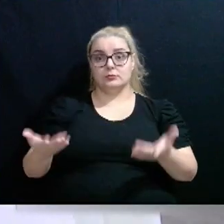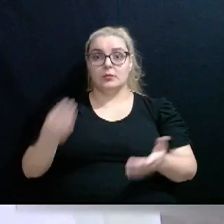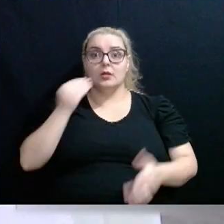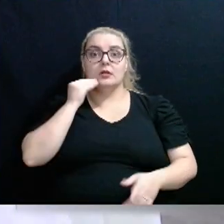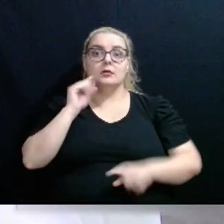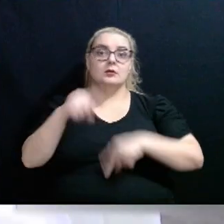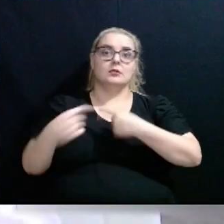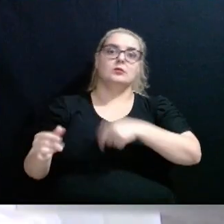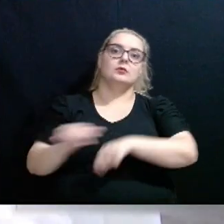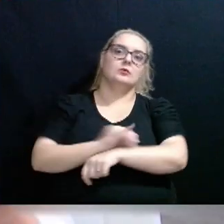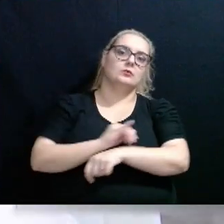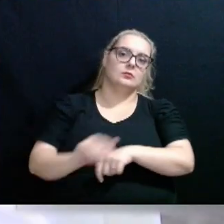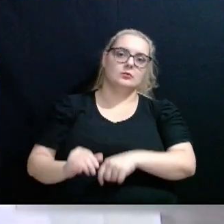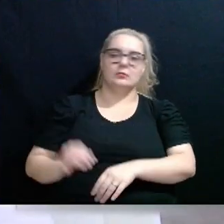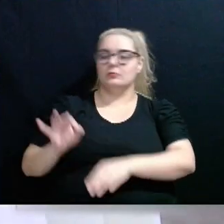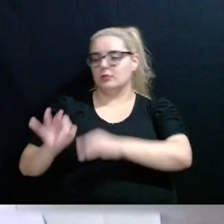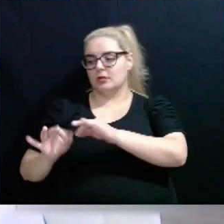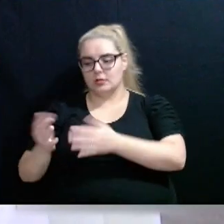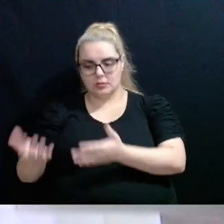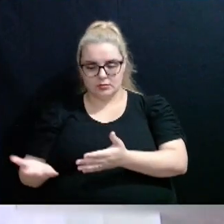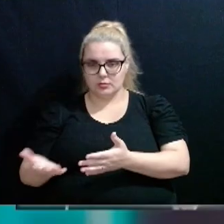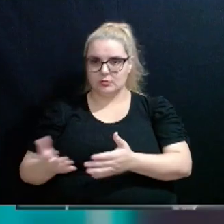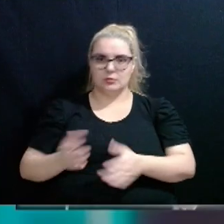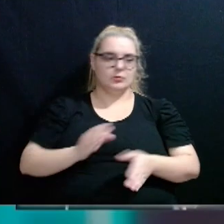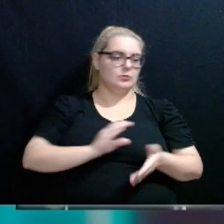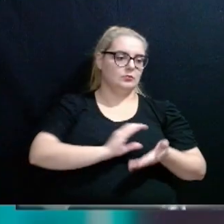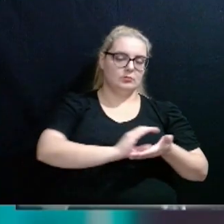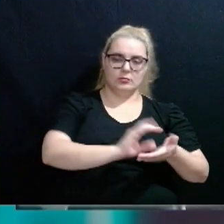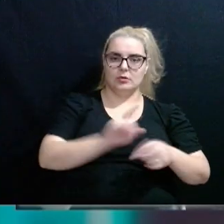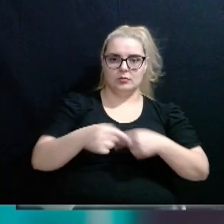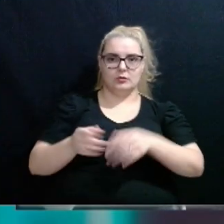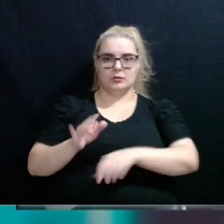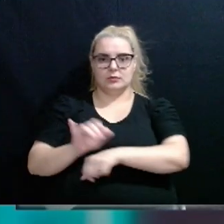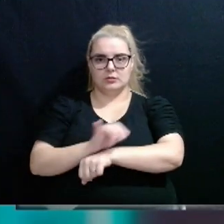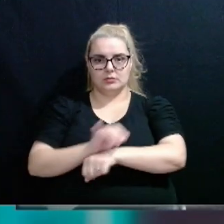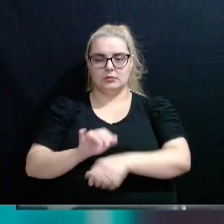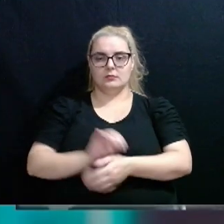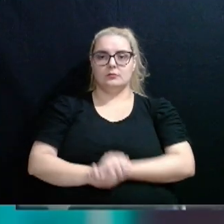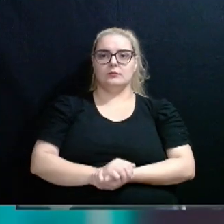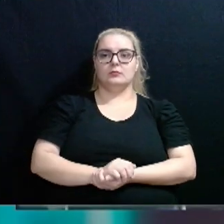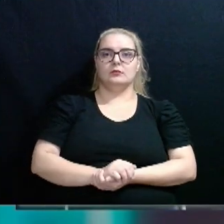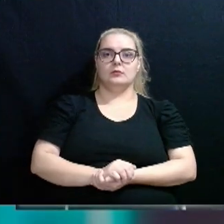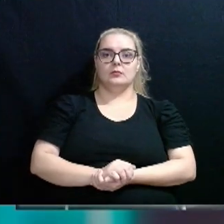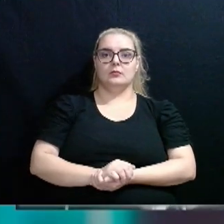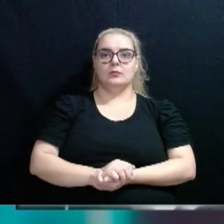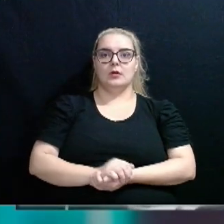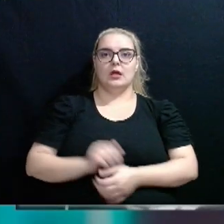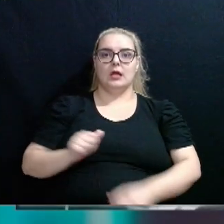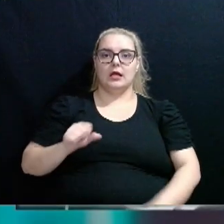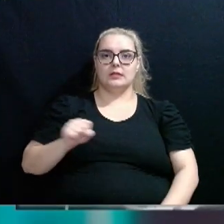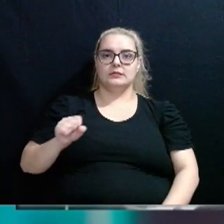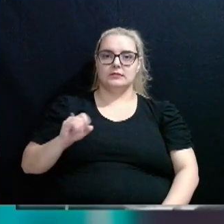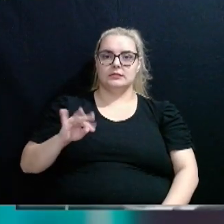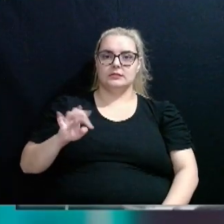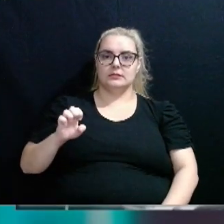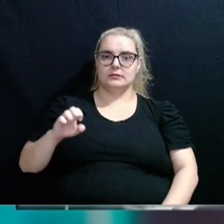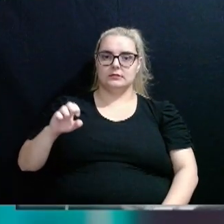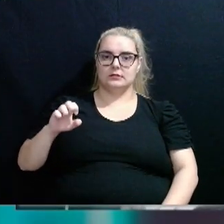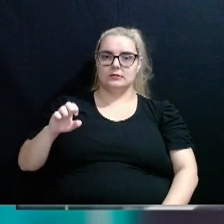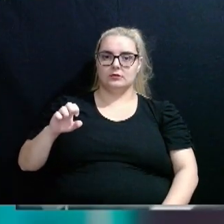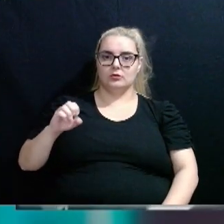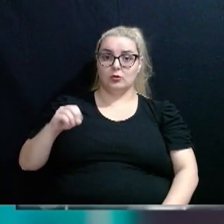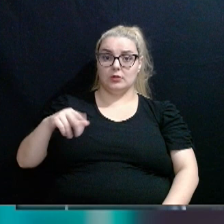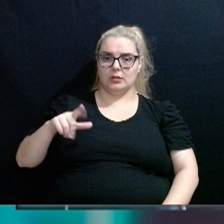pela justiça, por conselhos e outros caminhos. A assistolia fetal, técnica usada em casos de